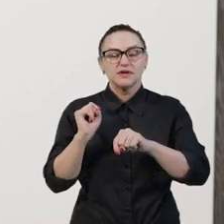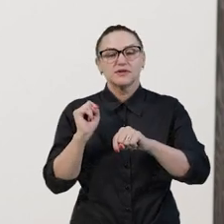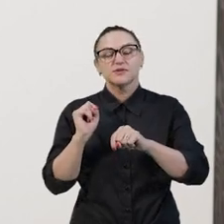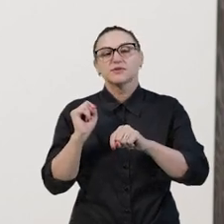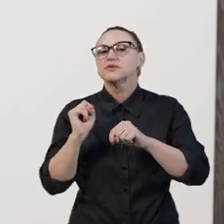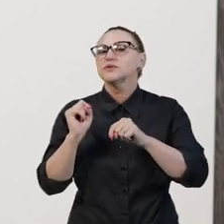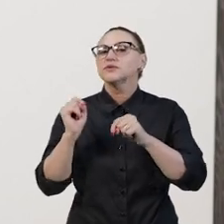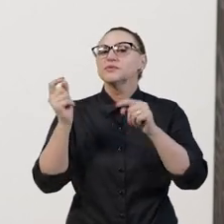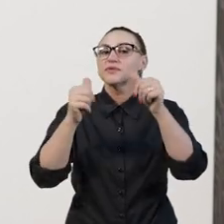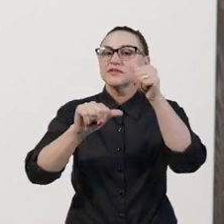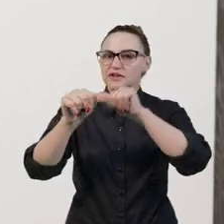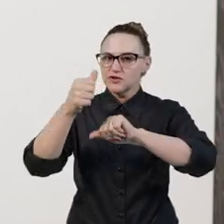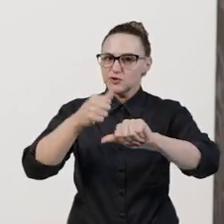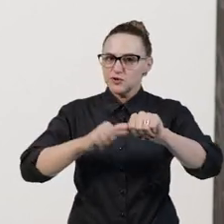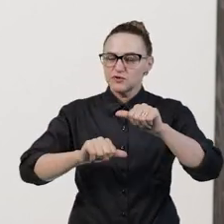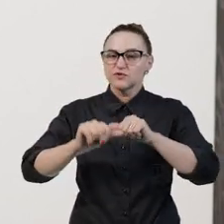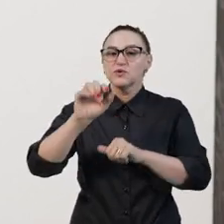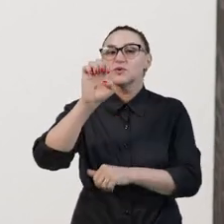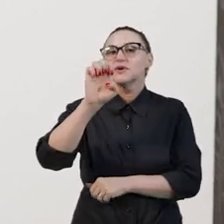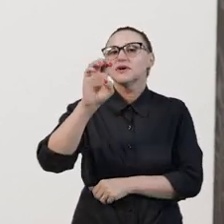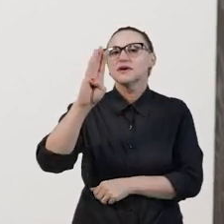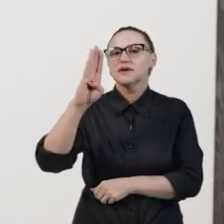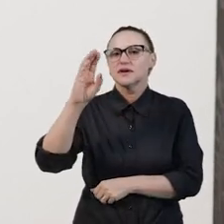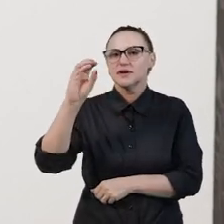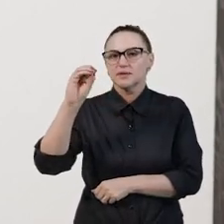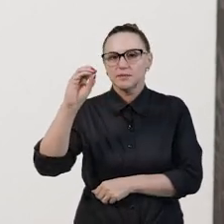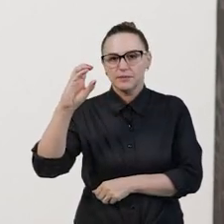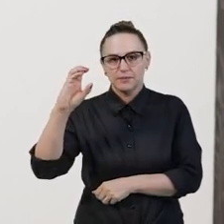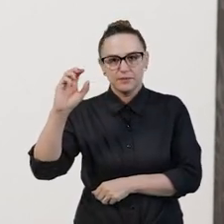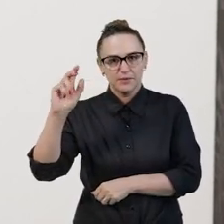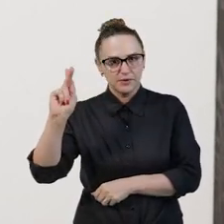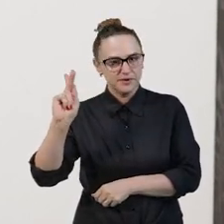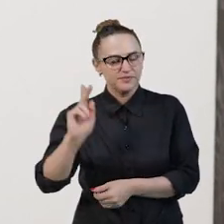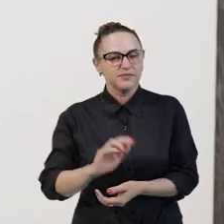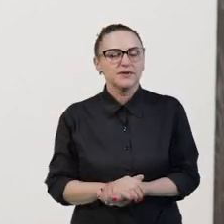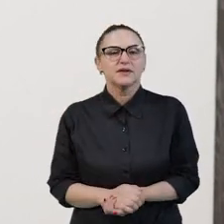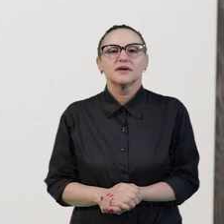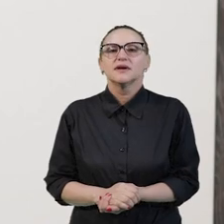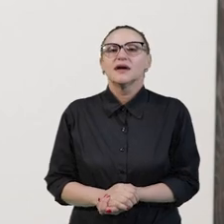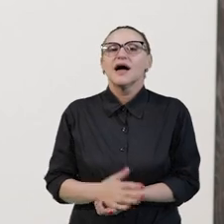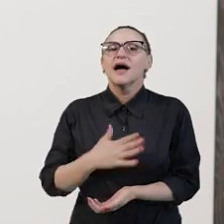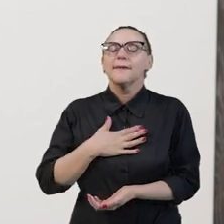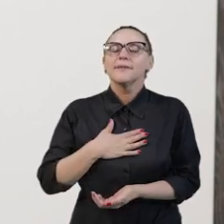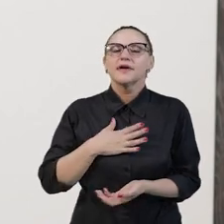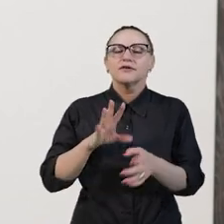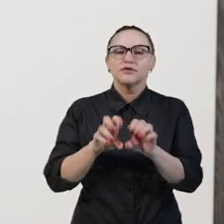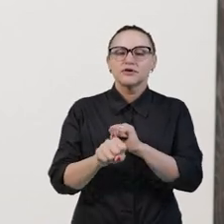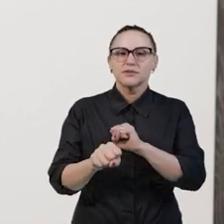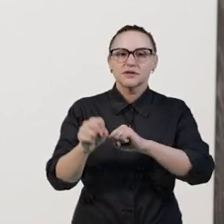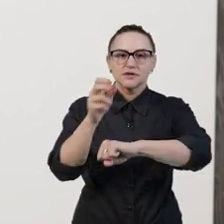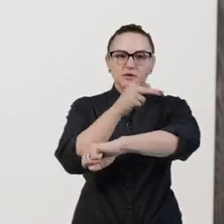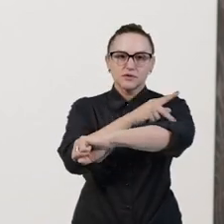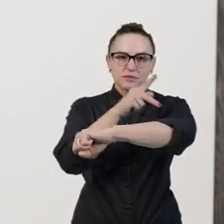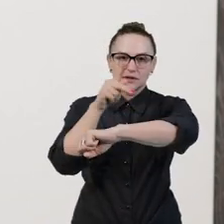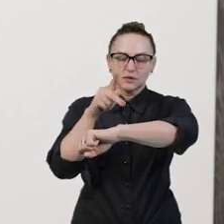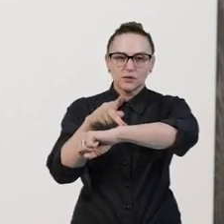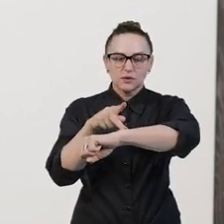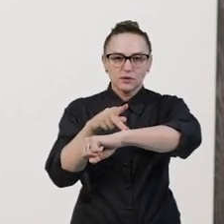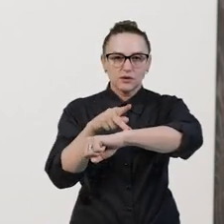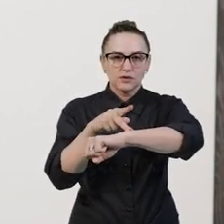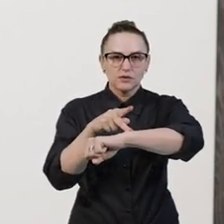nosso e-book vou começar Contando um pouquinho então sobre a minha formação eu sou pedagoga